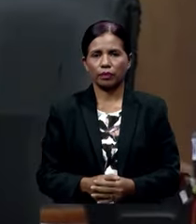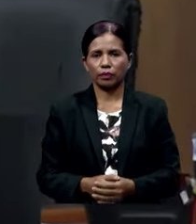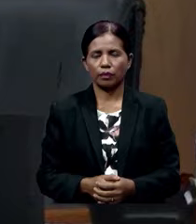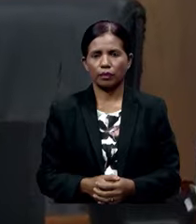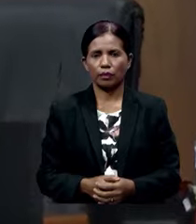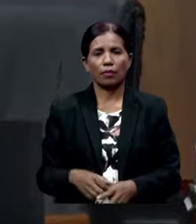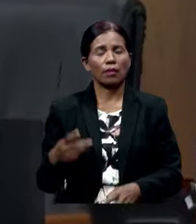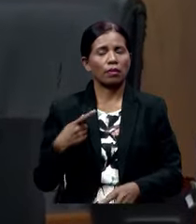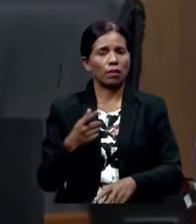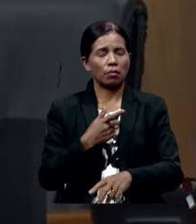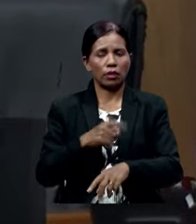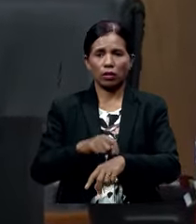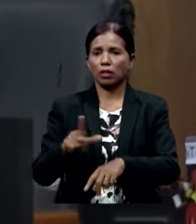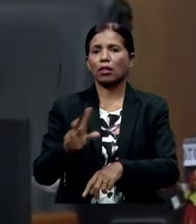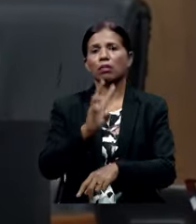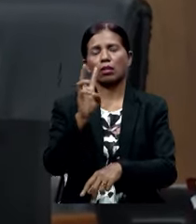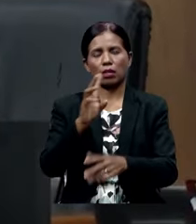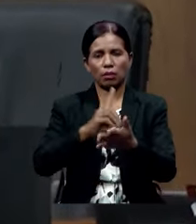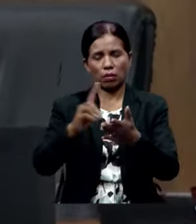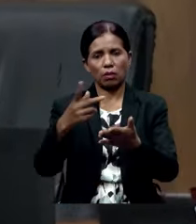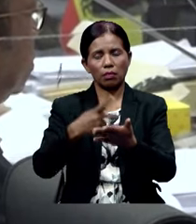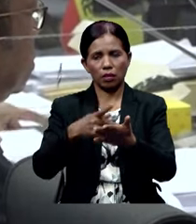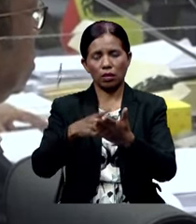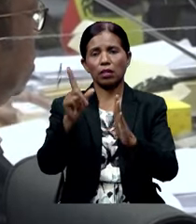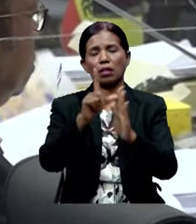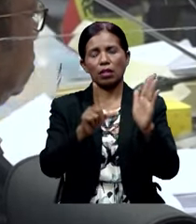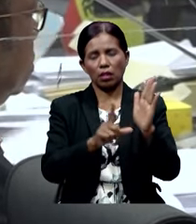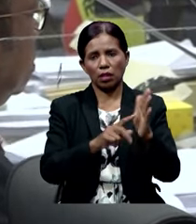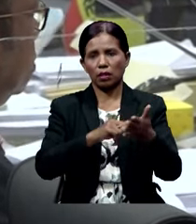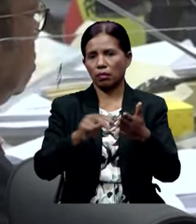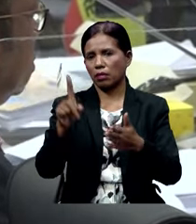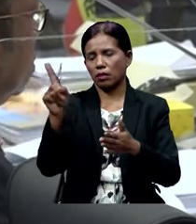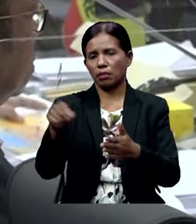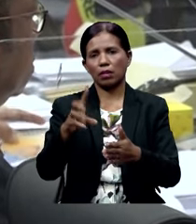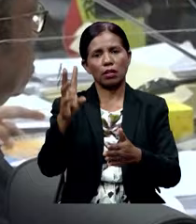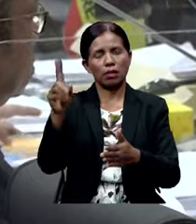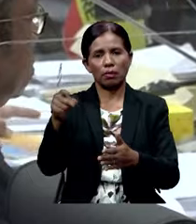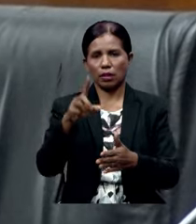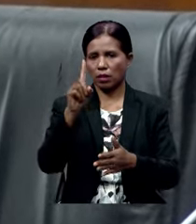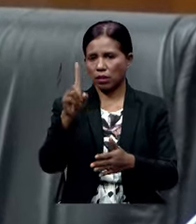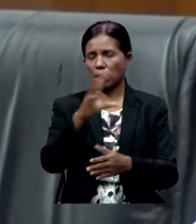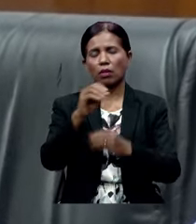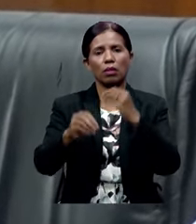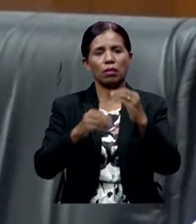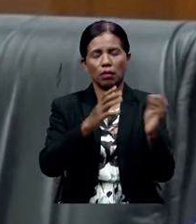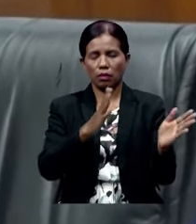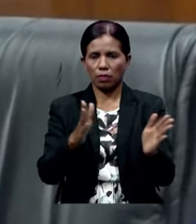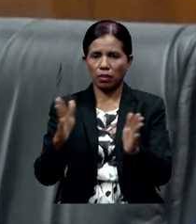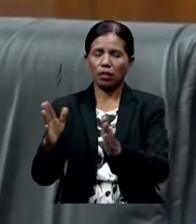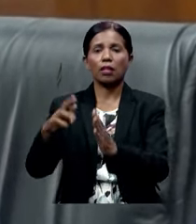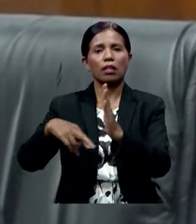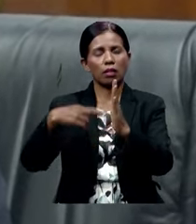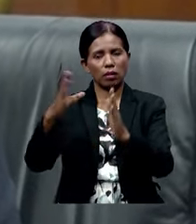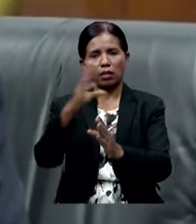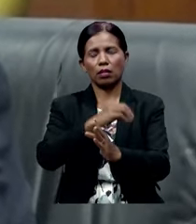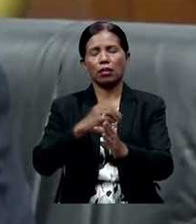O Parlamento Nacional quarta né aprova o projeto alteração lei número ida para nem para ida com o procedimento